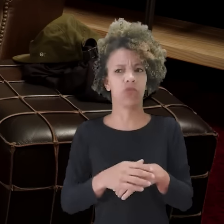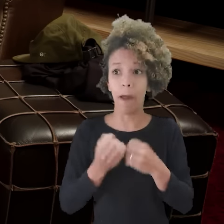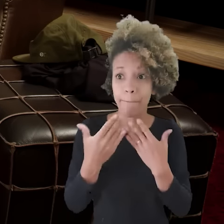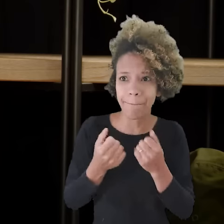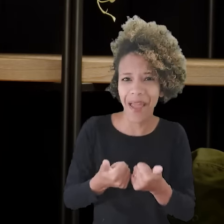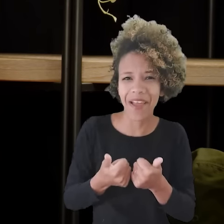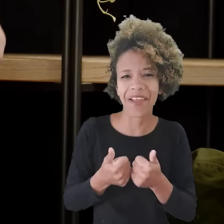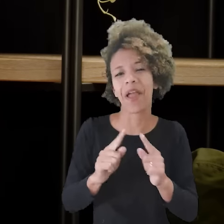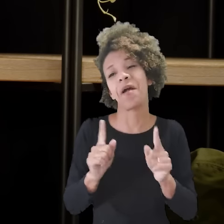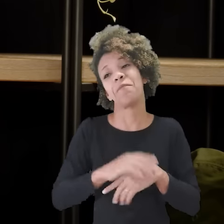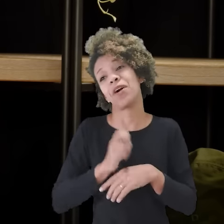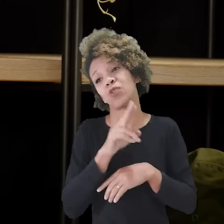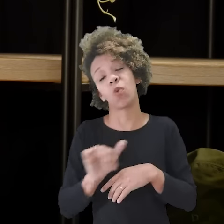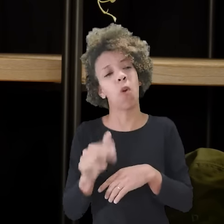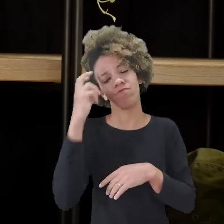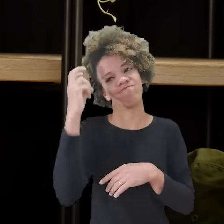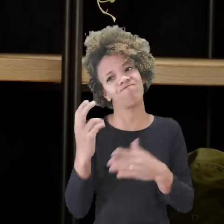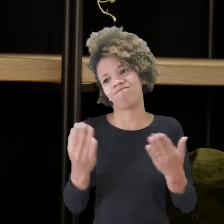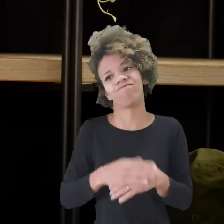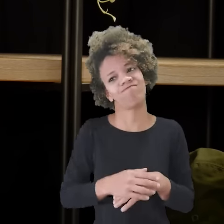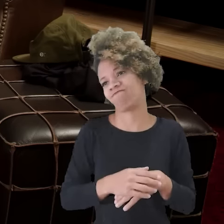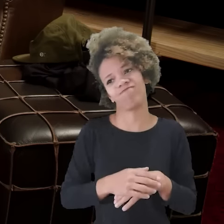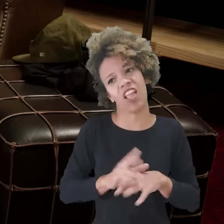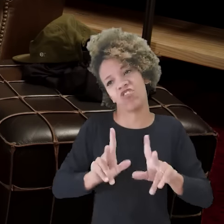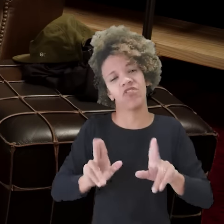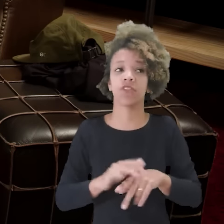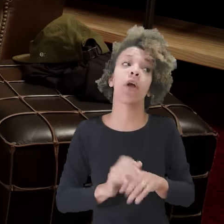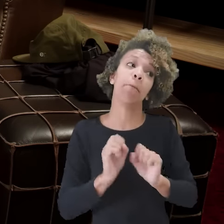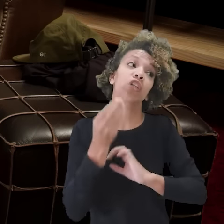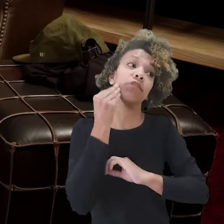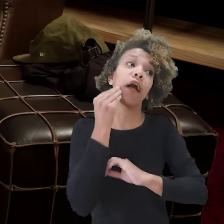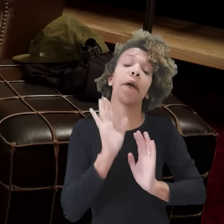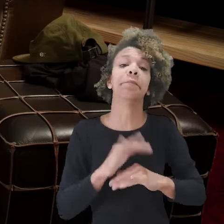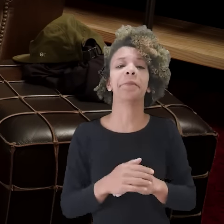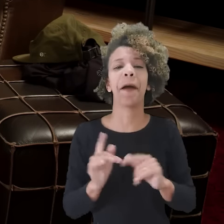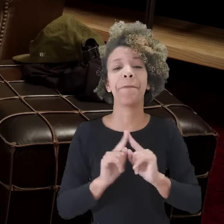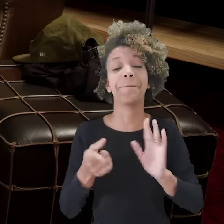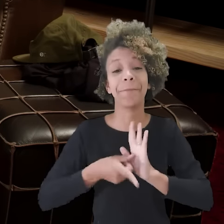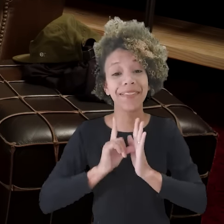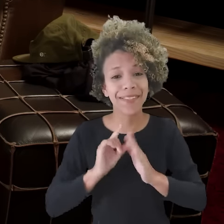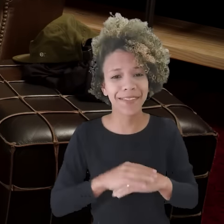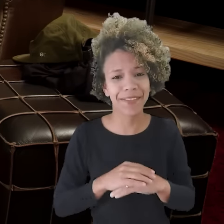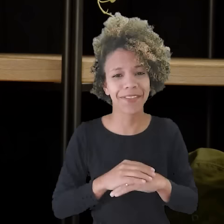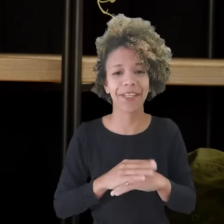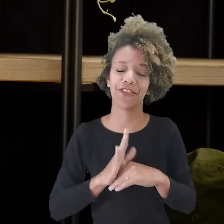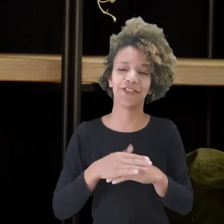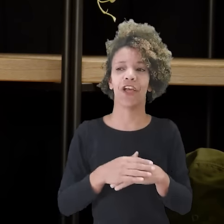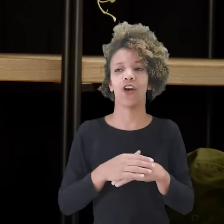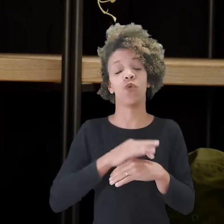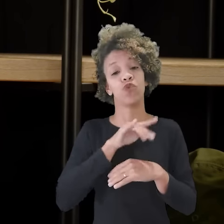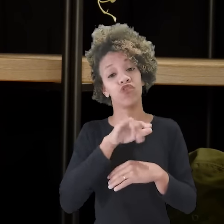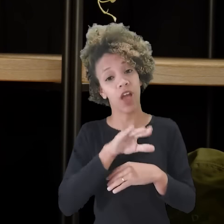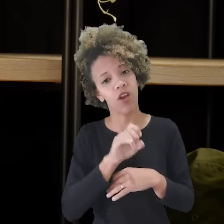mas o Jô ia começar a falar umas coisas intelectuais que não é pra gente é mas antes eu preciso de Thiago